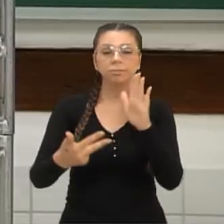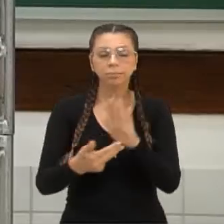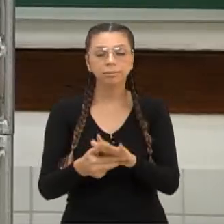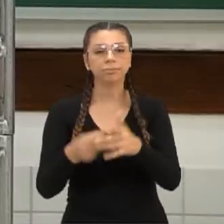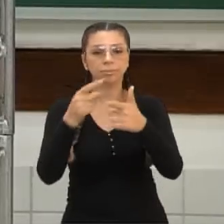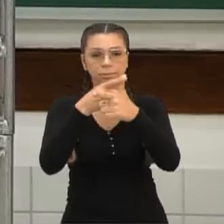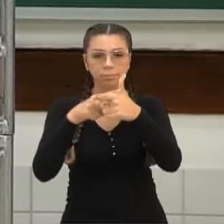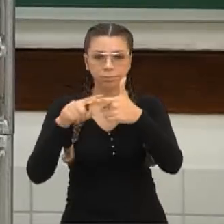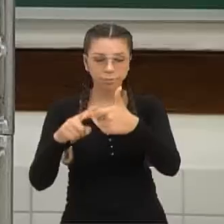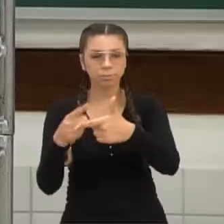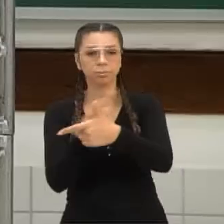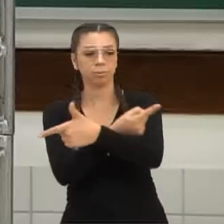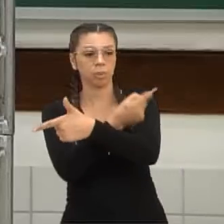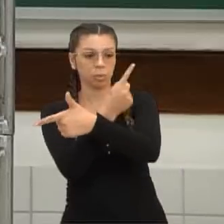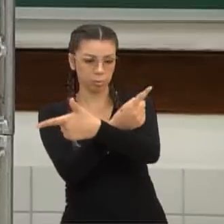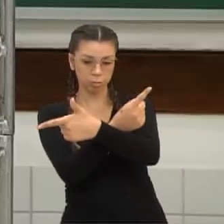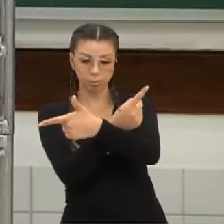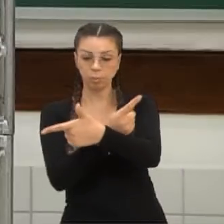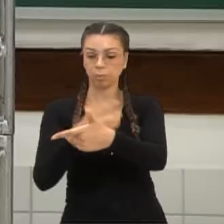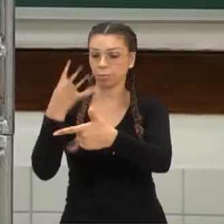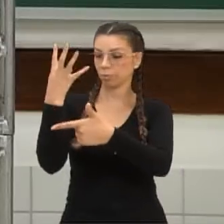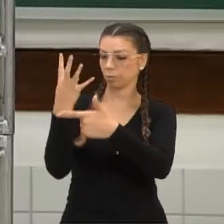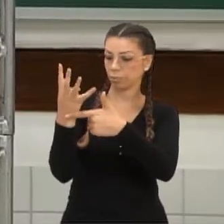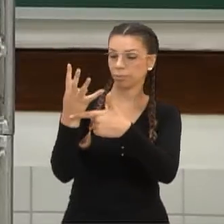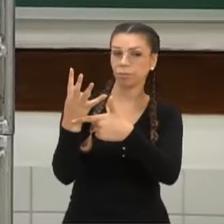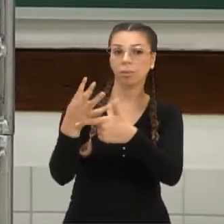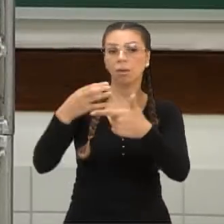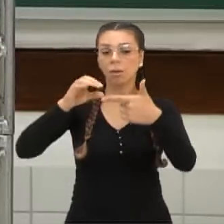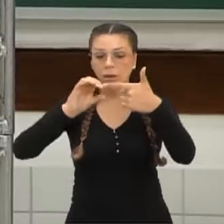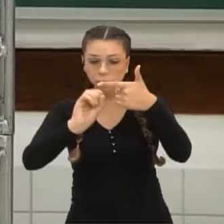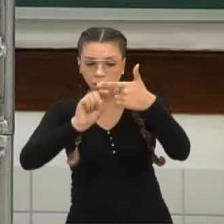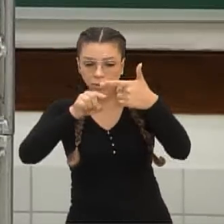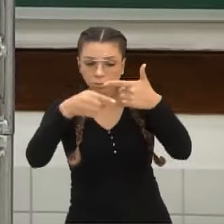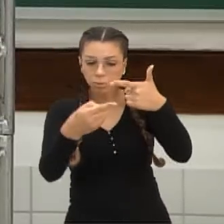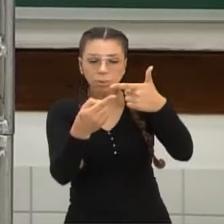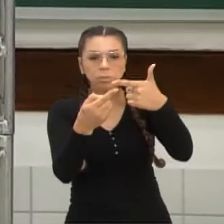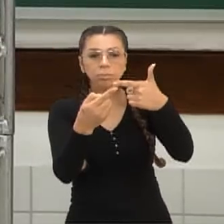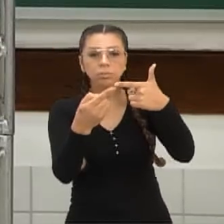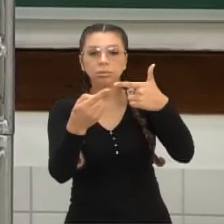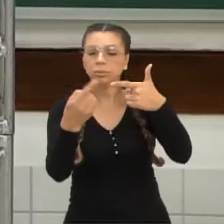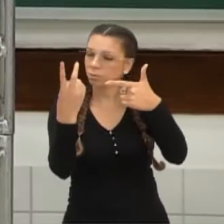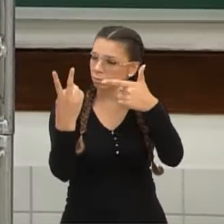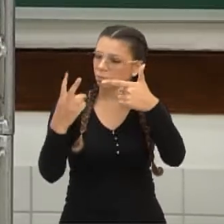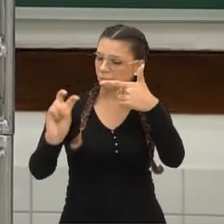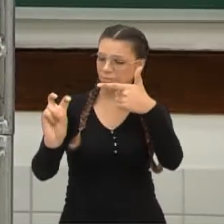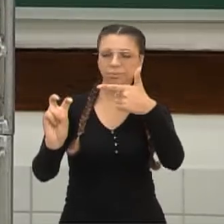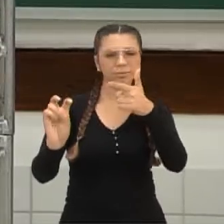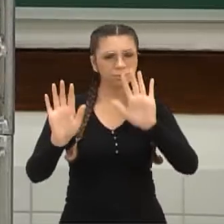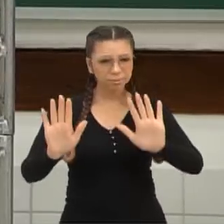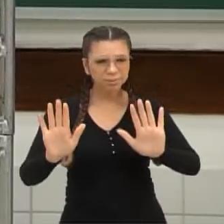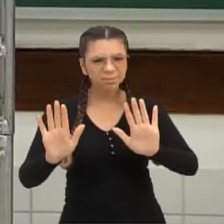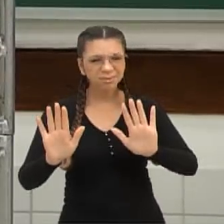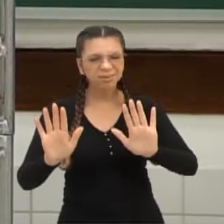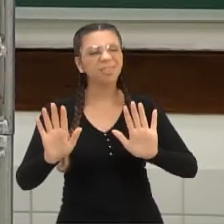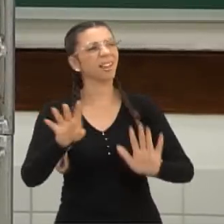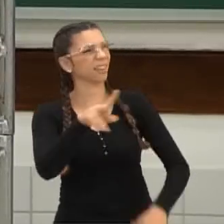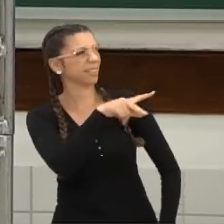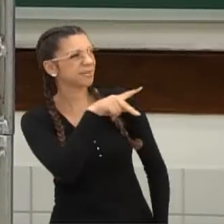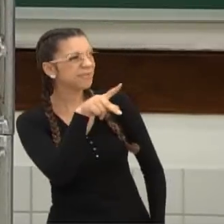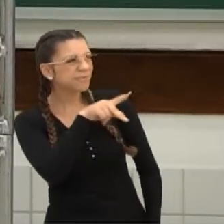1 por 4, vai ser 0,25. Professora, eu lembrei, sabe do